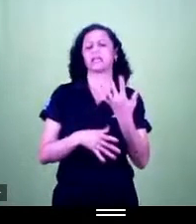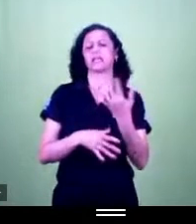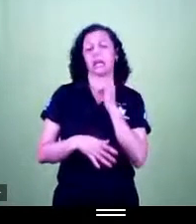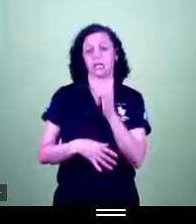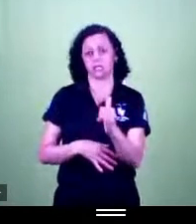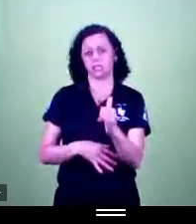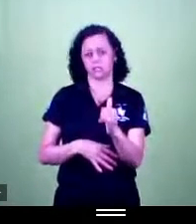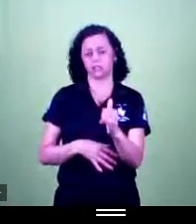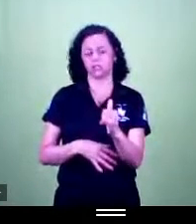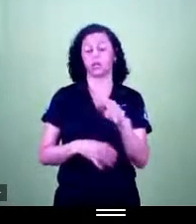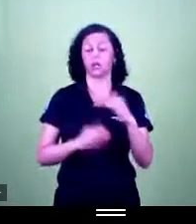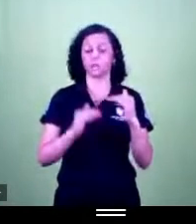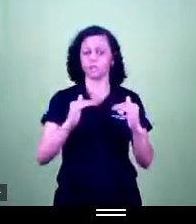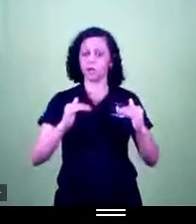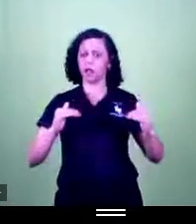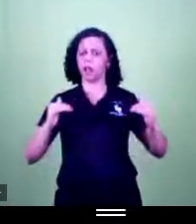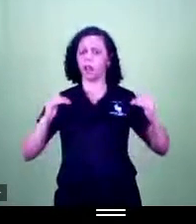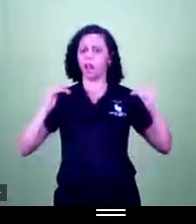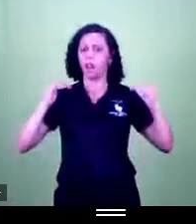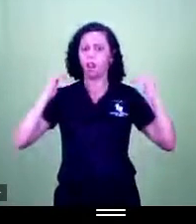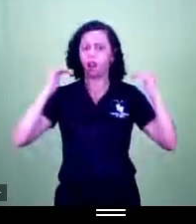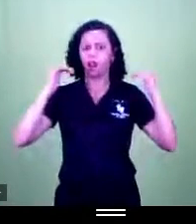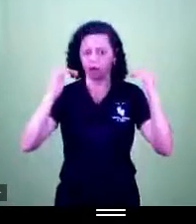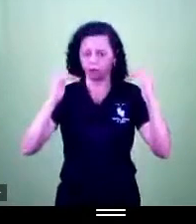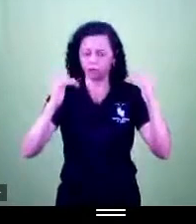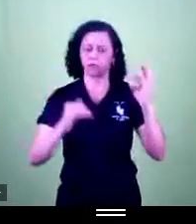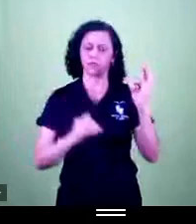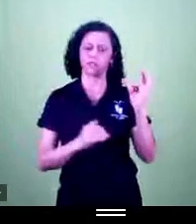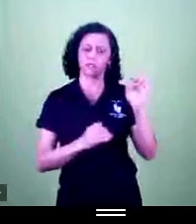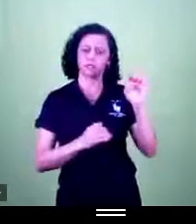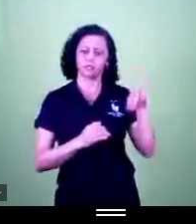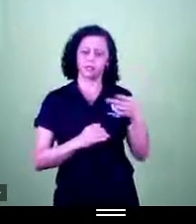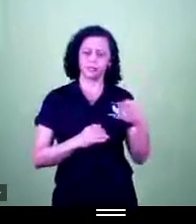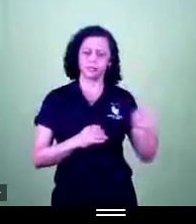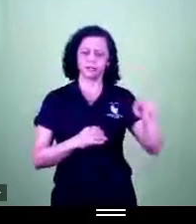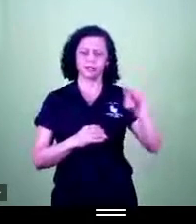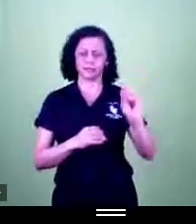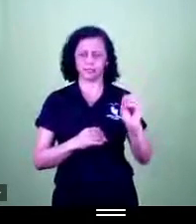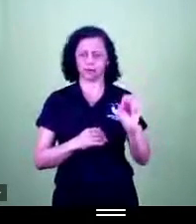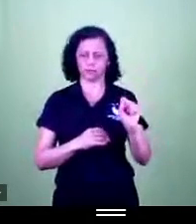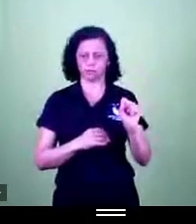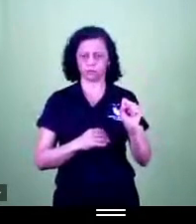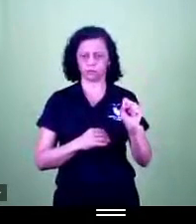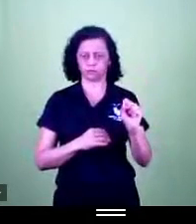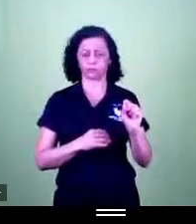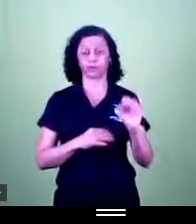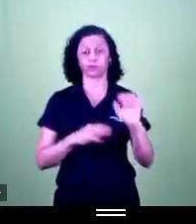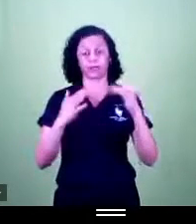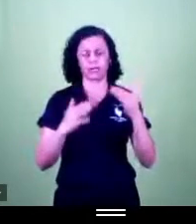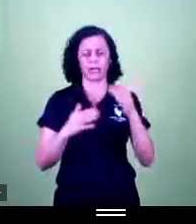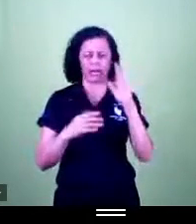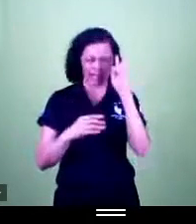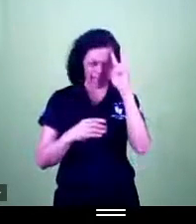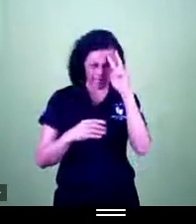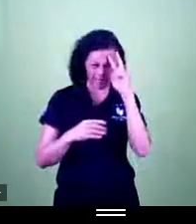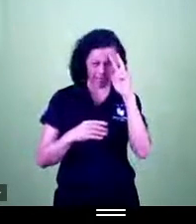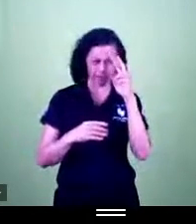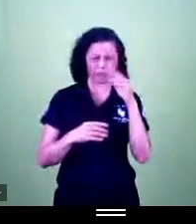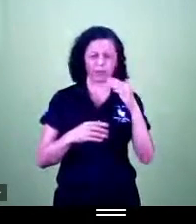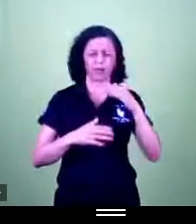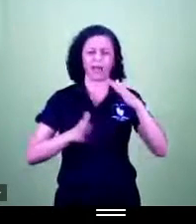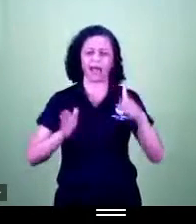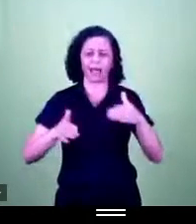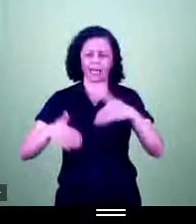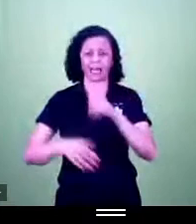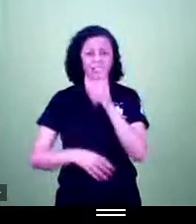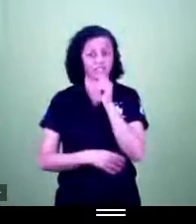de tensão para o meu circuito. Eu estou como se estivesse aumentando a altura da minha caixa d'água. Lembra daquela analogia? Né? Vou continuar usando até